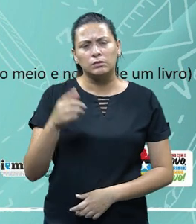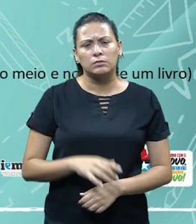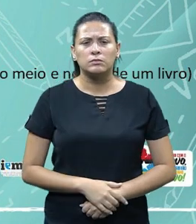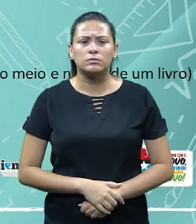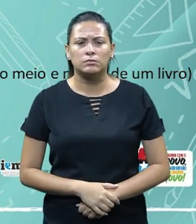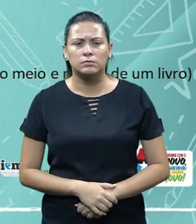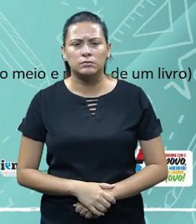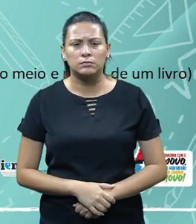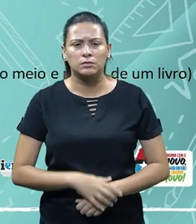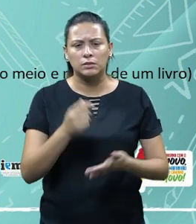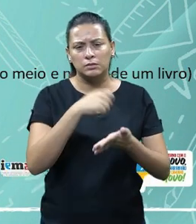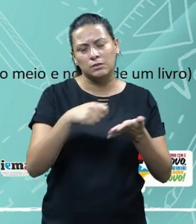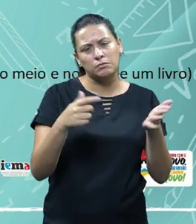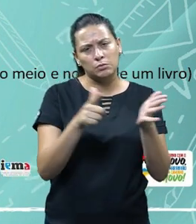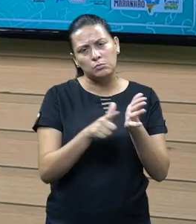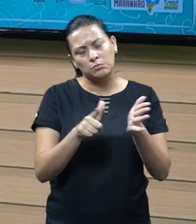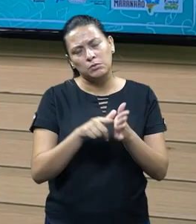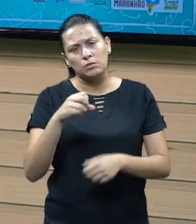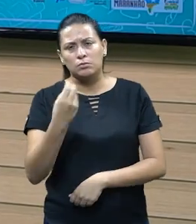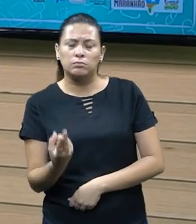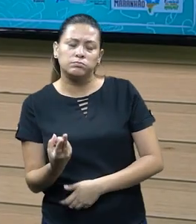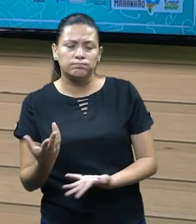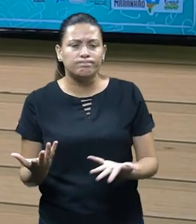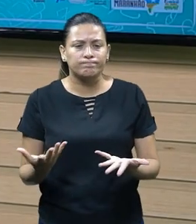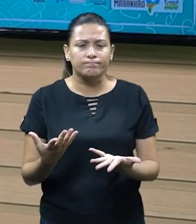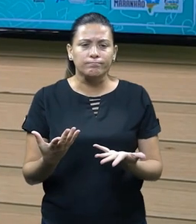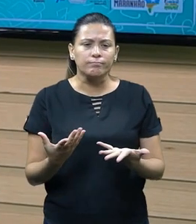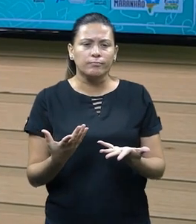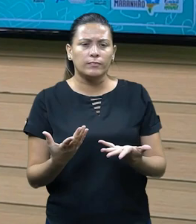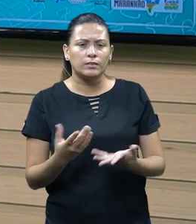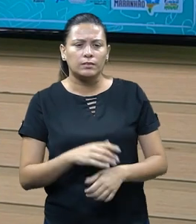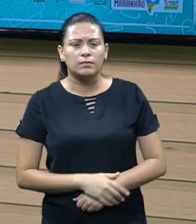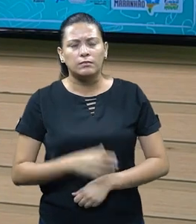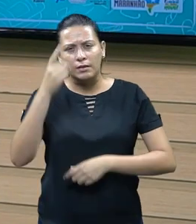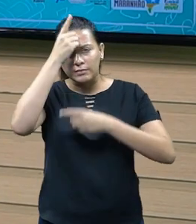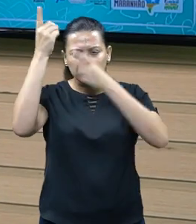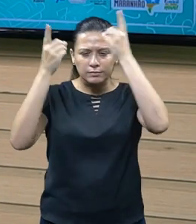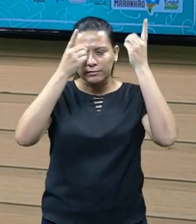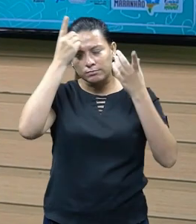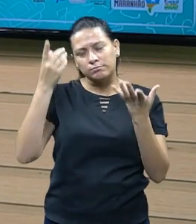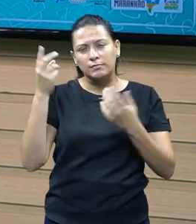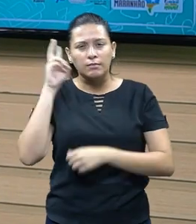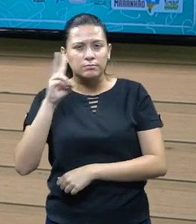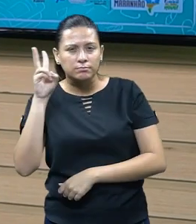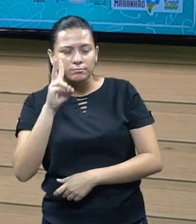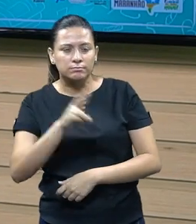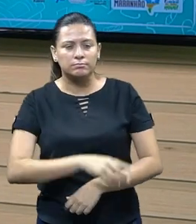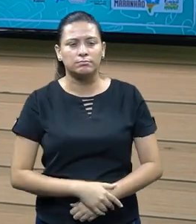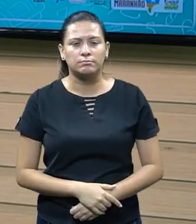você se dá melhor escrevendo no papel eh você consegue concatenar mais suas ideias lembrar